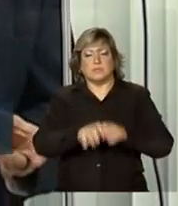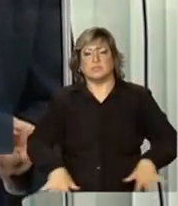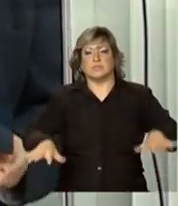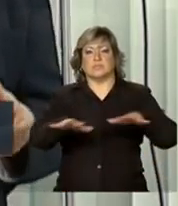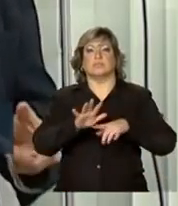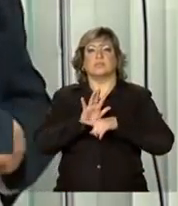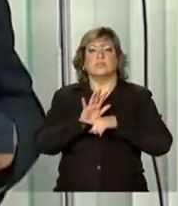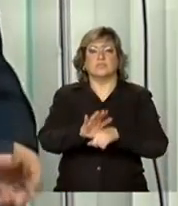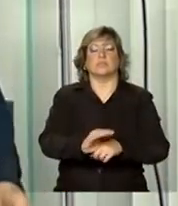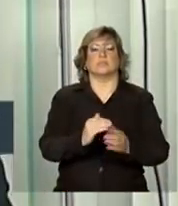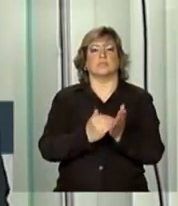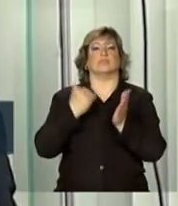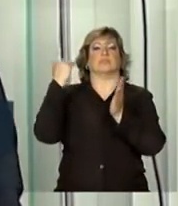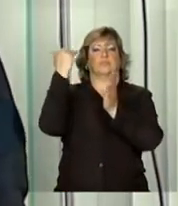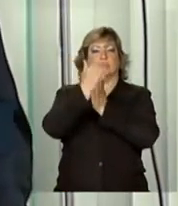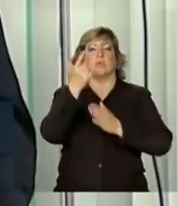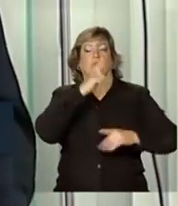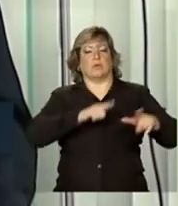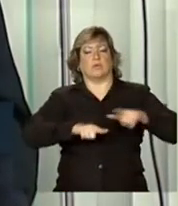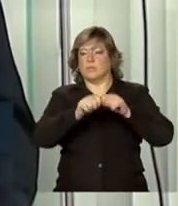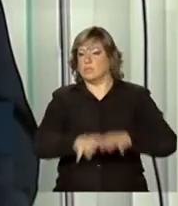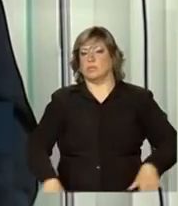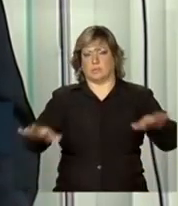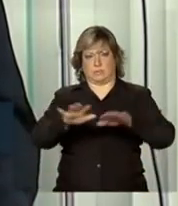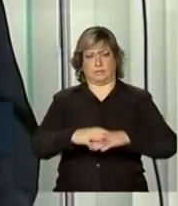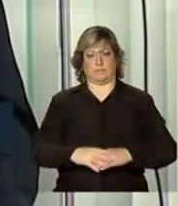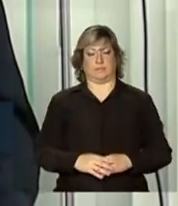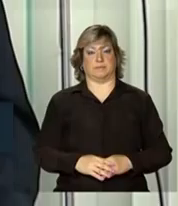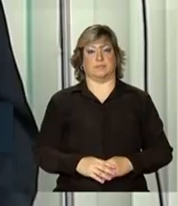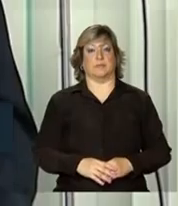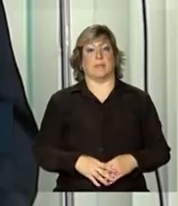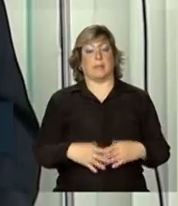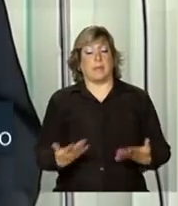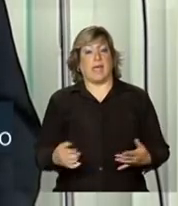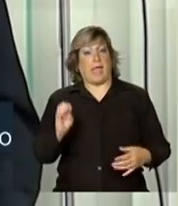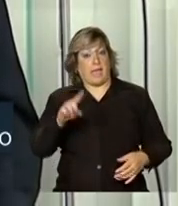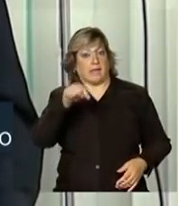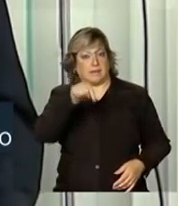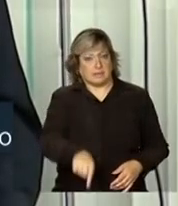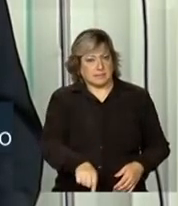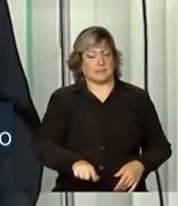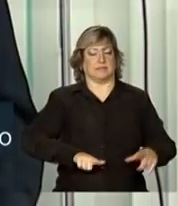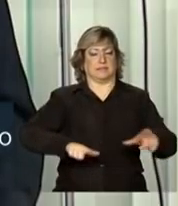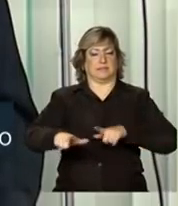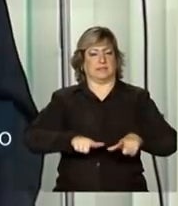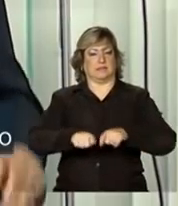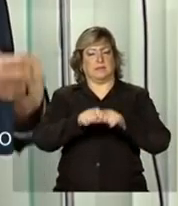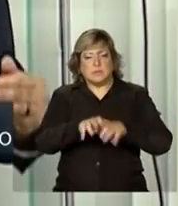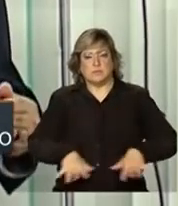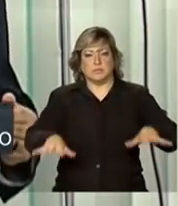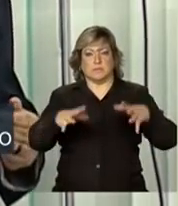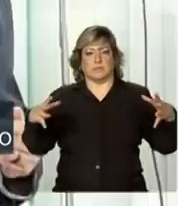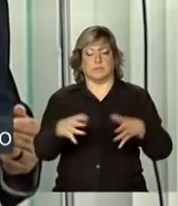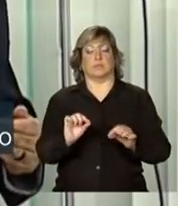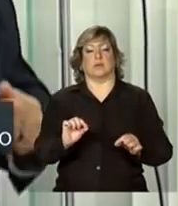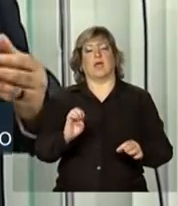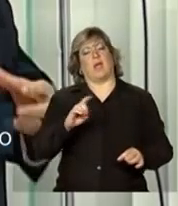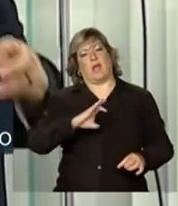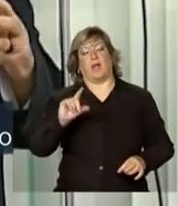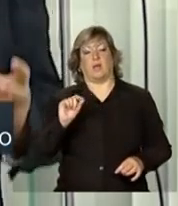e passarem a ter uma atuação transversal. É isso, essa atuação transversal, é claro que não